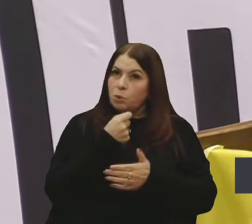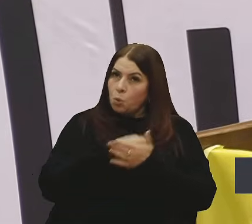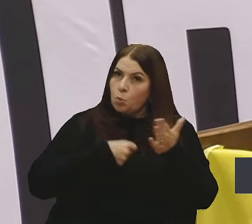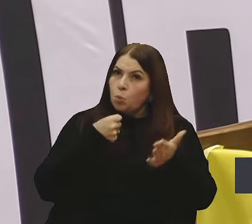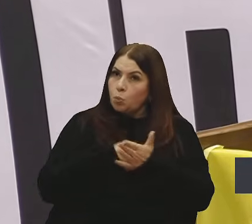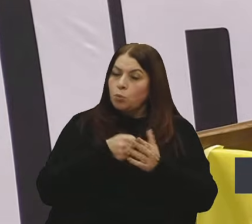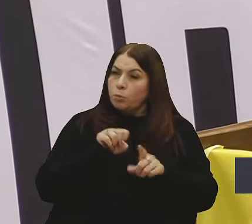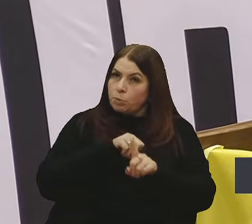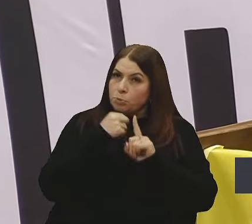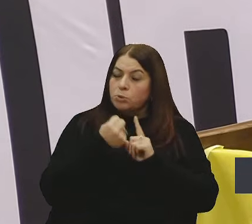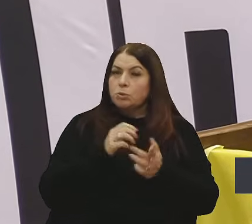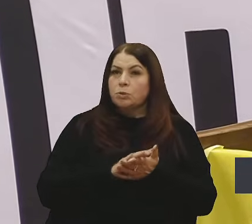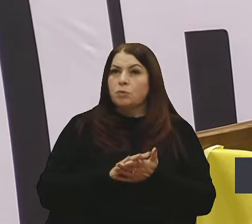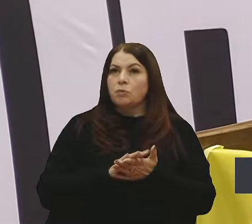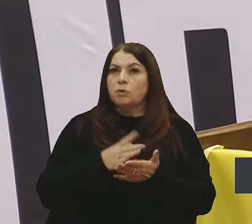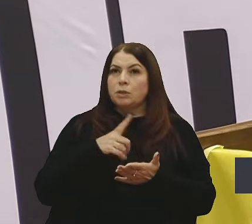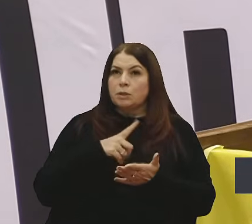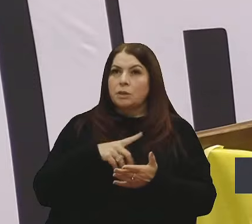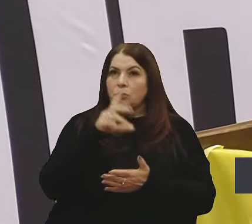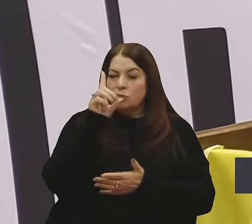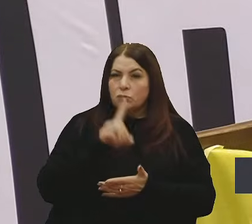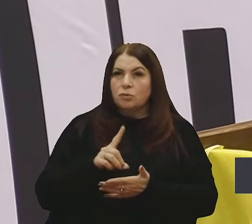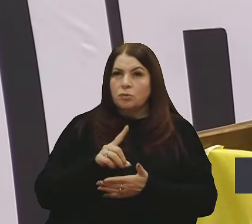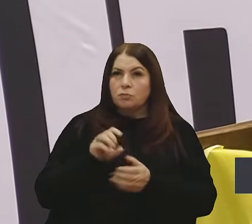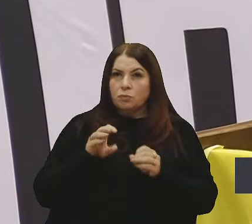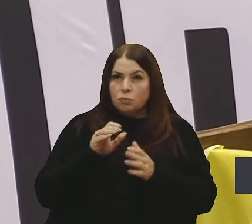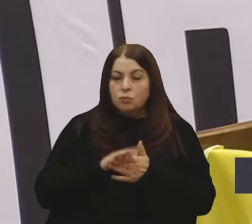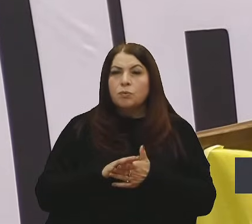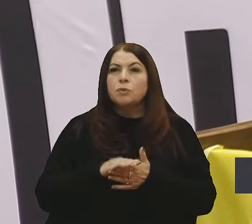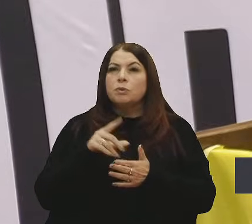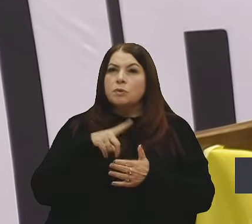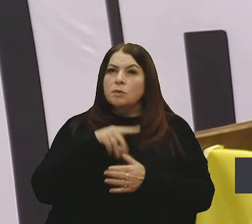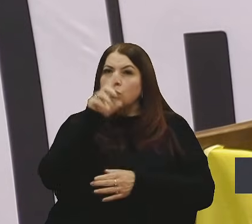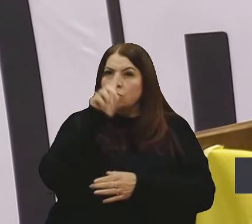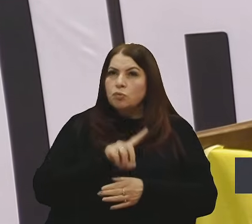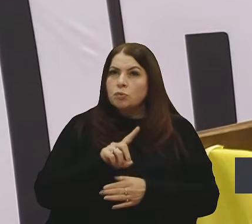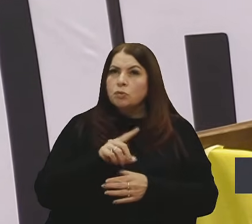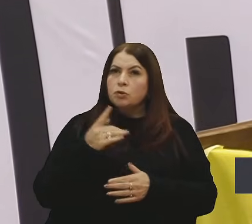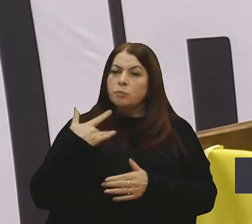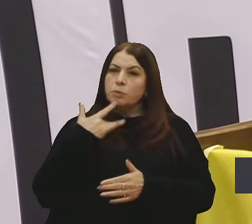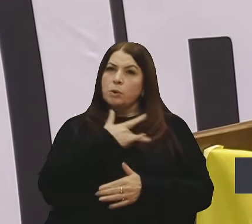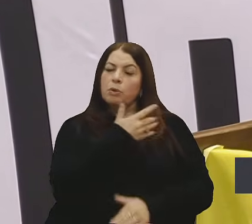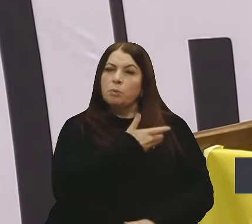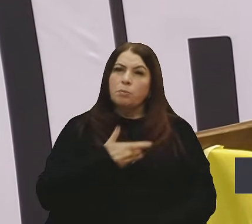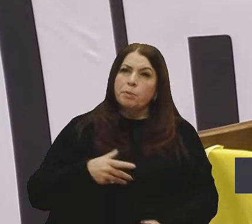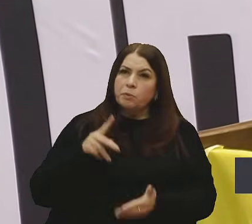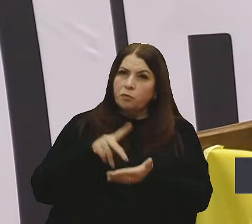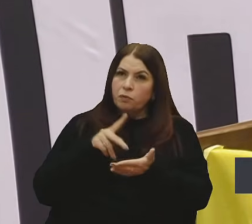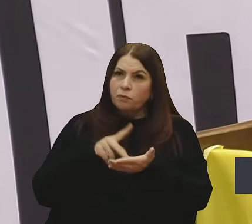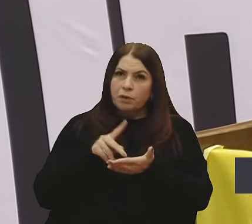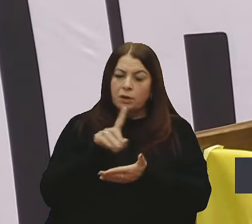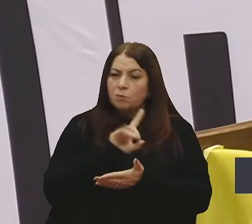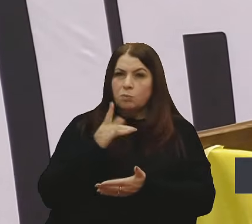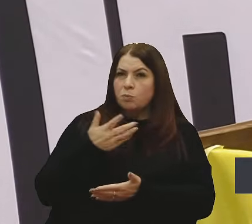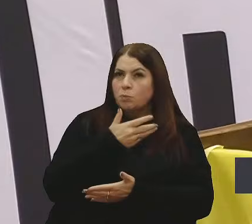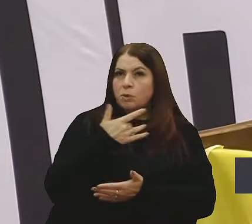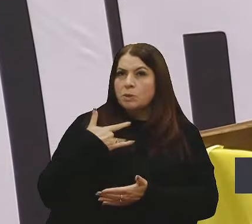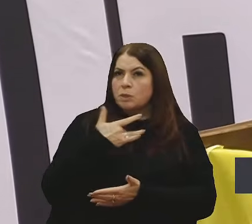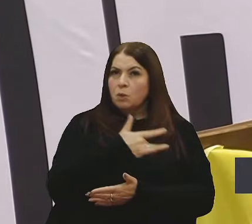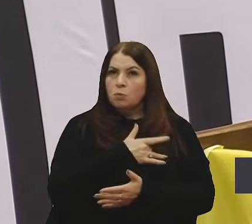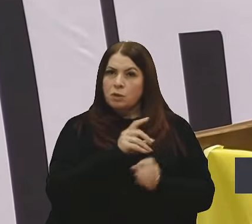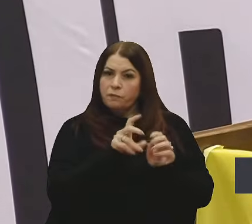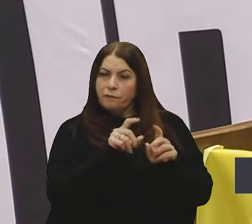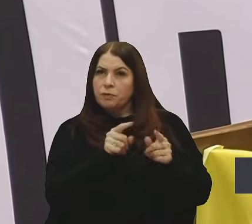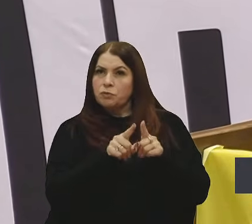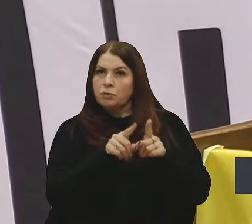uma sociedade onde a gente tenha direito pela educação, onde a gente tenha direito por uma saúde pública de verdade, não uma saúde pública que seja vendida